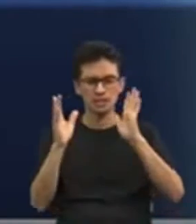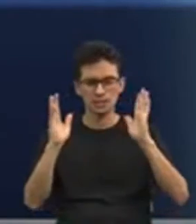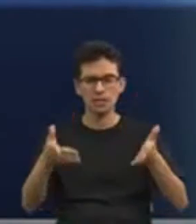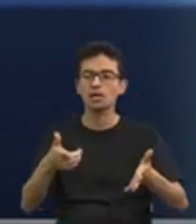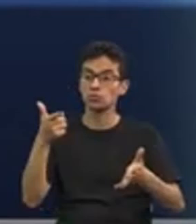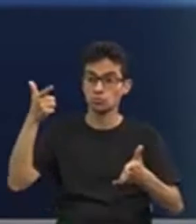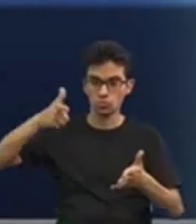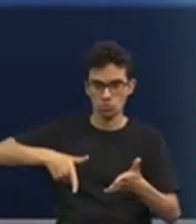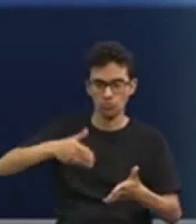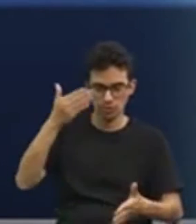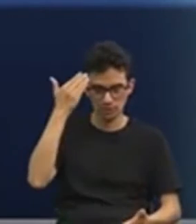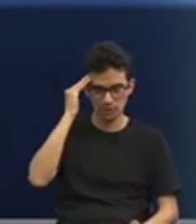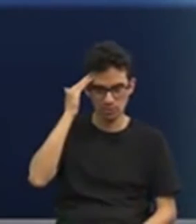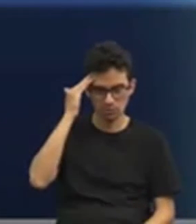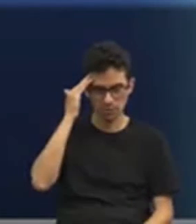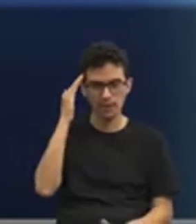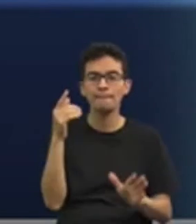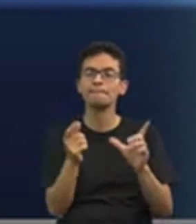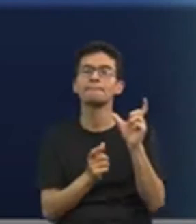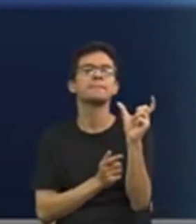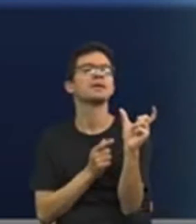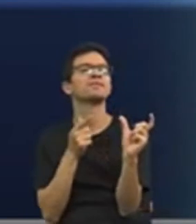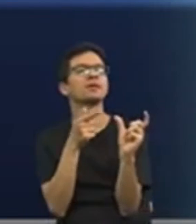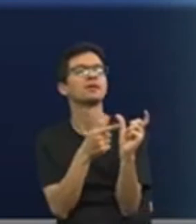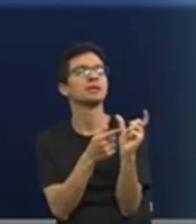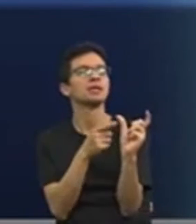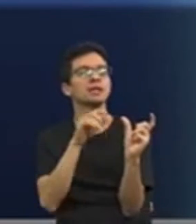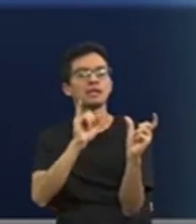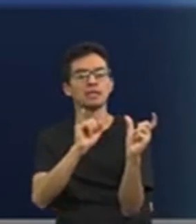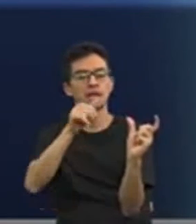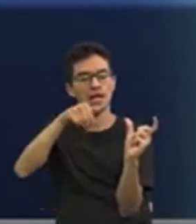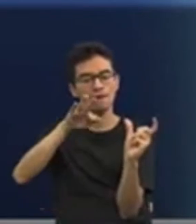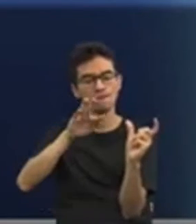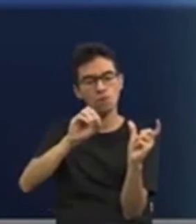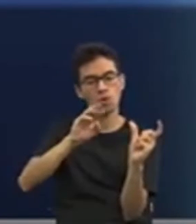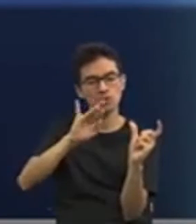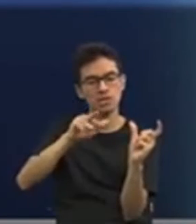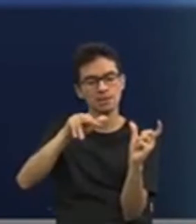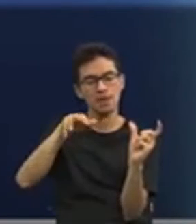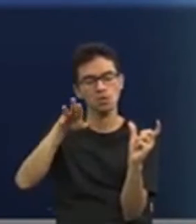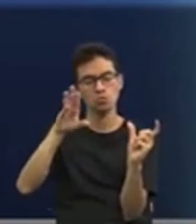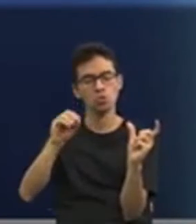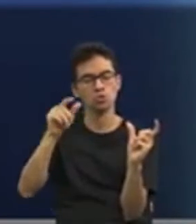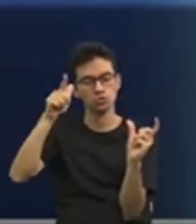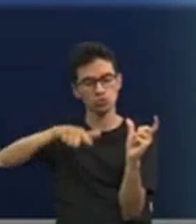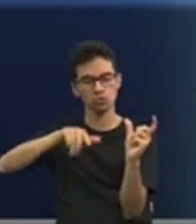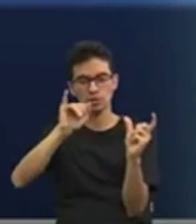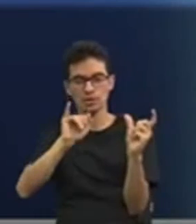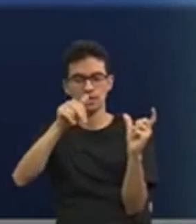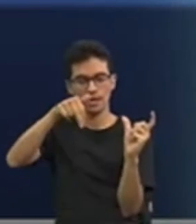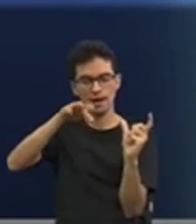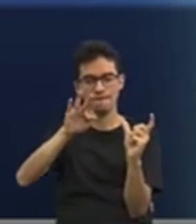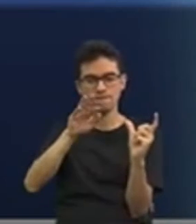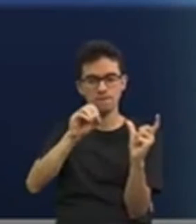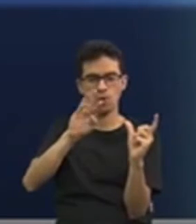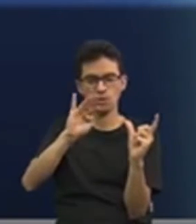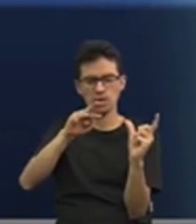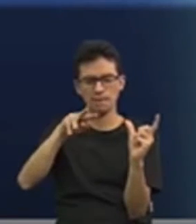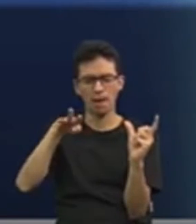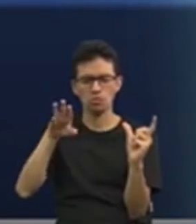fazer mostrar de novo ela vai girar Então dessa palavra aqui ó infotenimento Tá bom dá uma olhadinha na que são